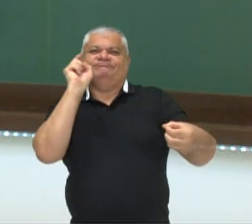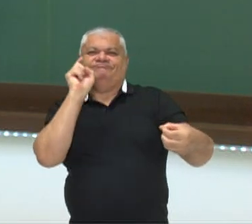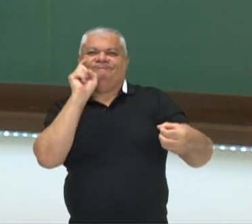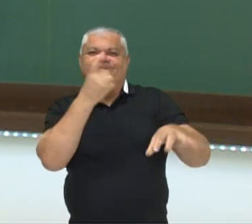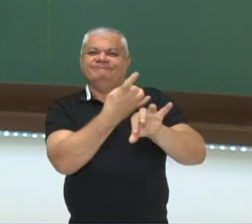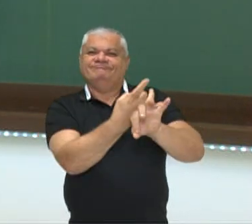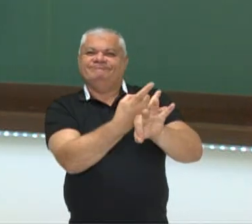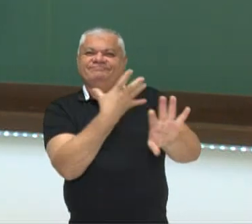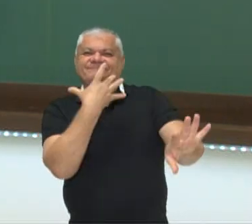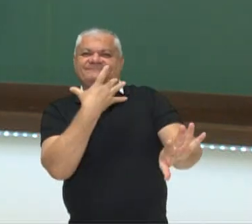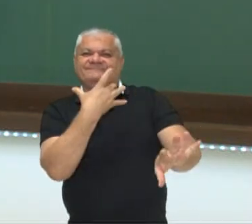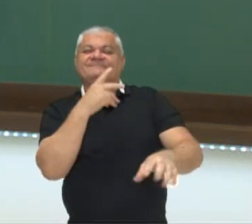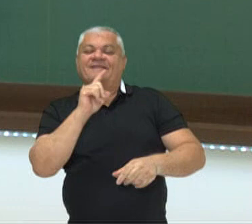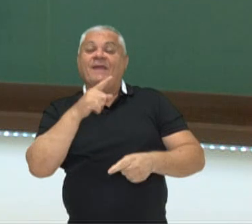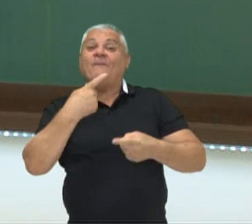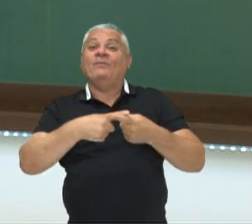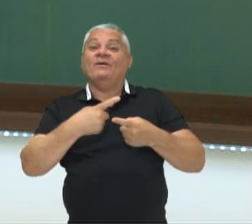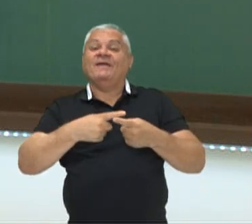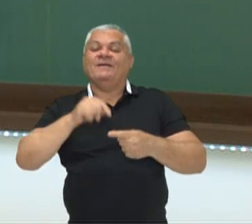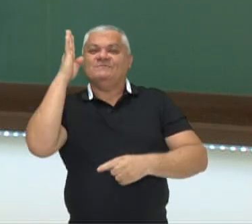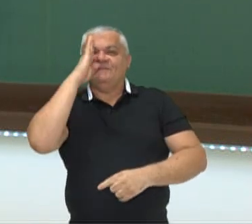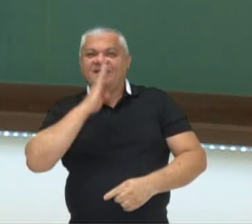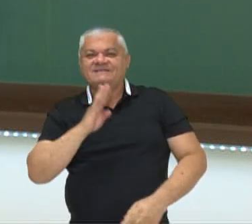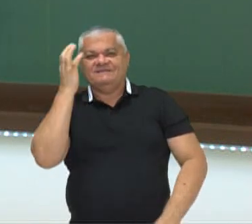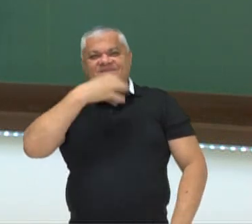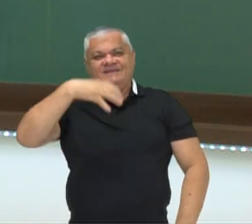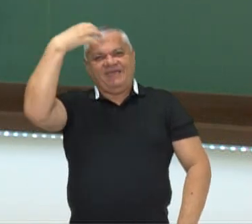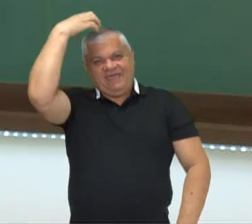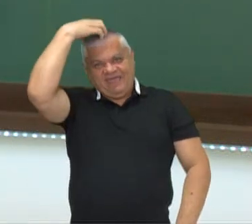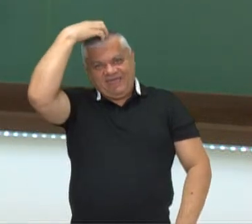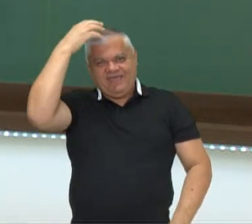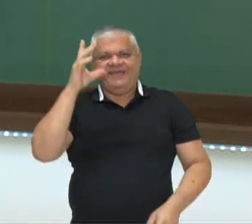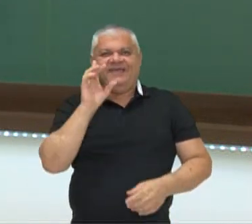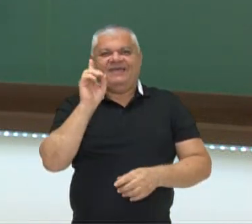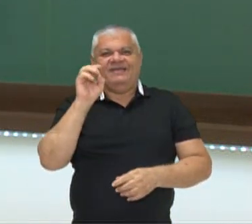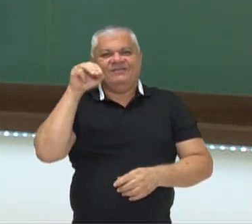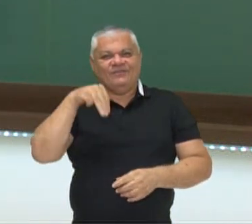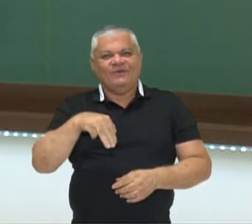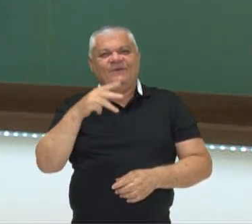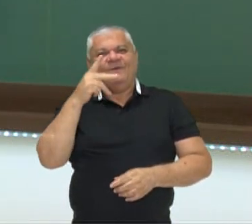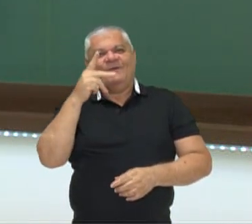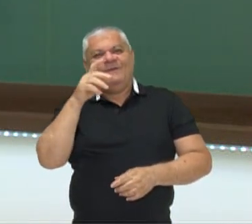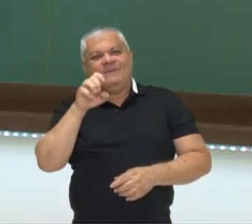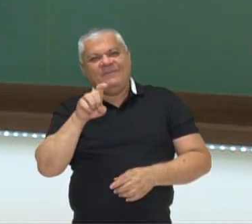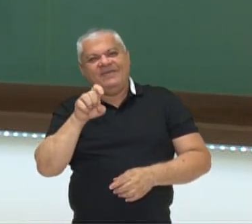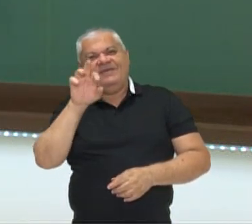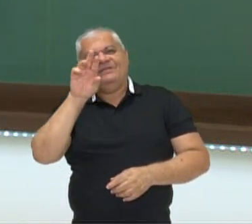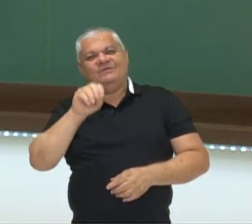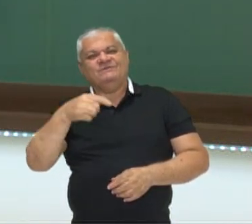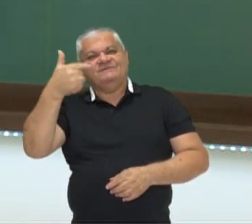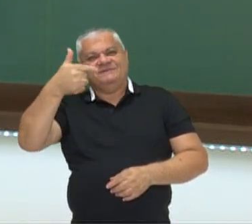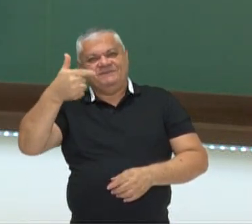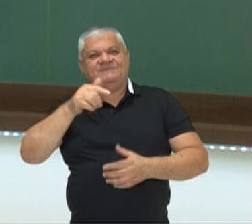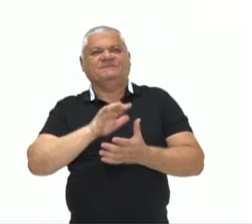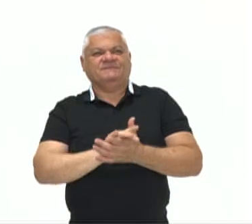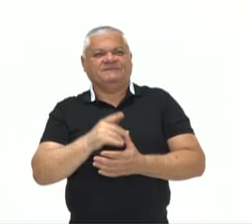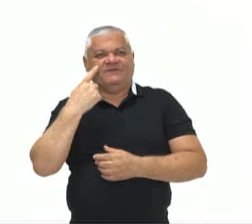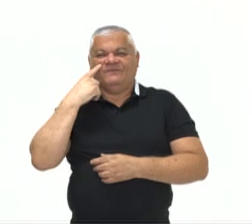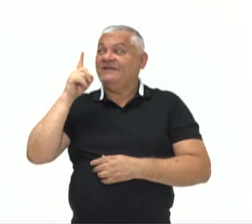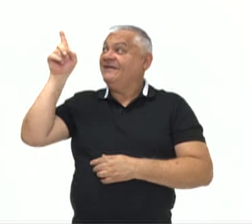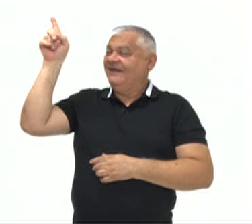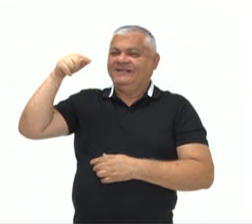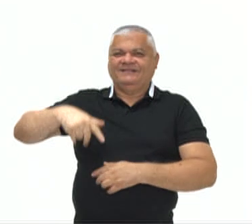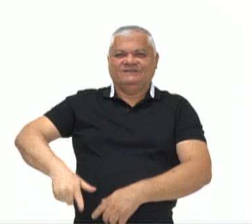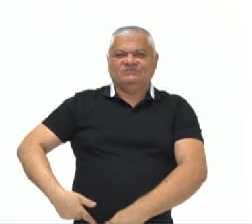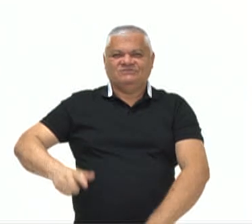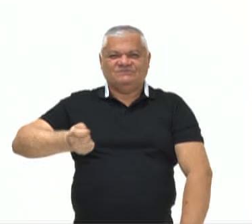um Brasil monárquico, né, dentro ainda das perspectivas que se tinha na política da época. Então, a imagem ali a gente tem, né,